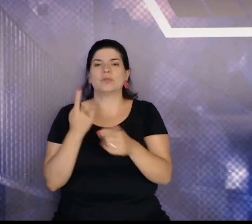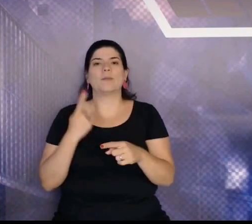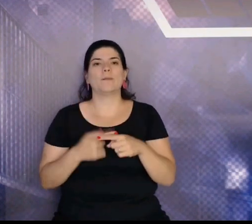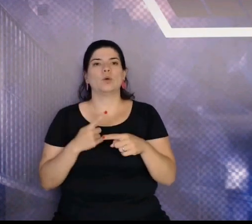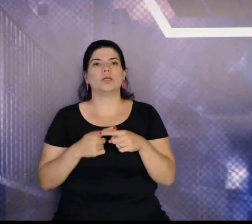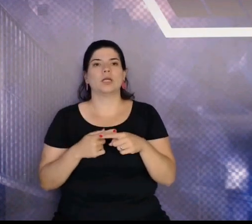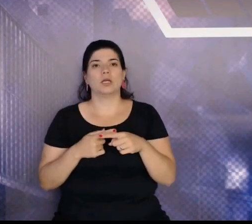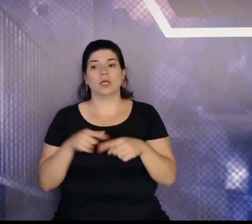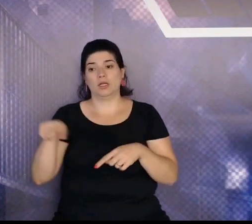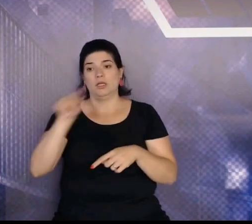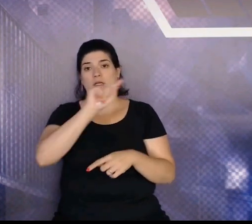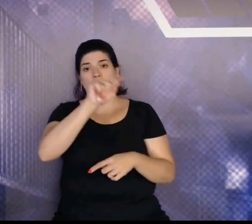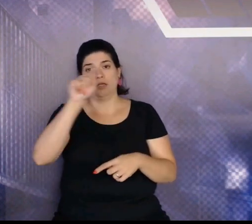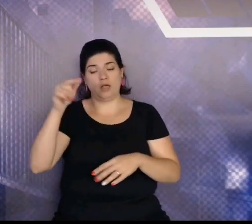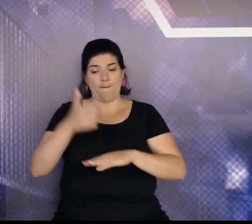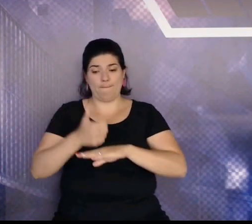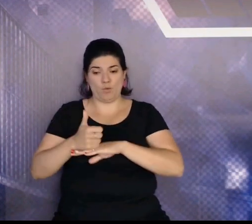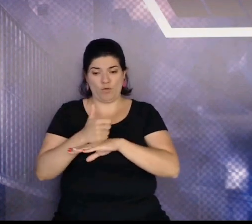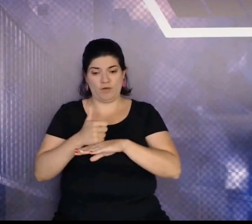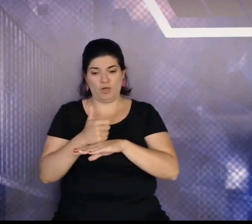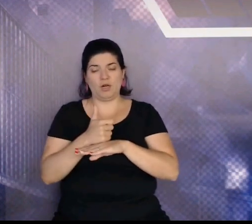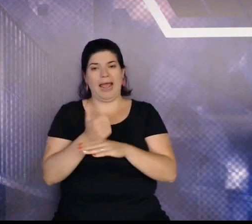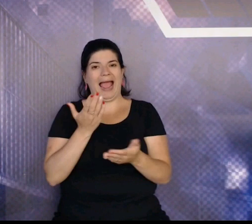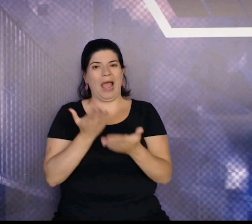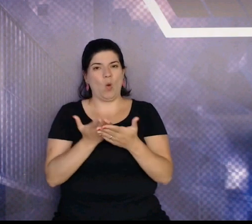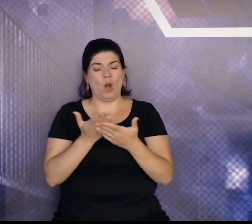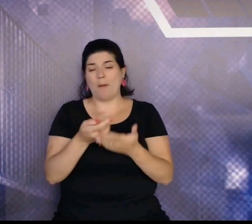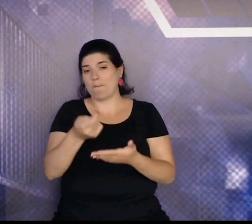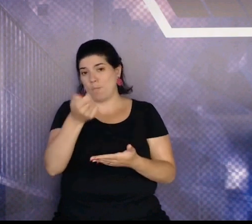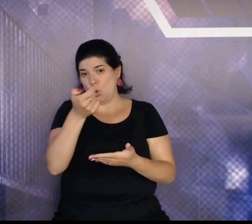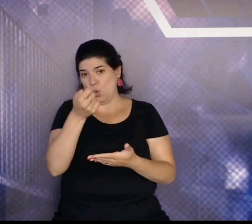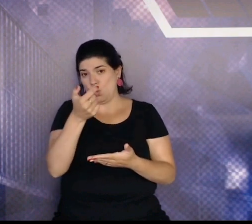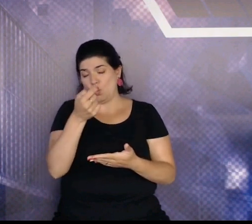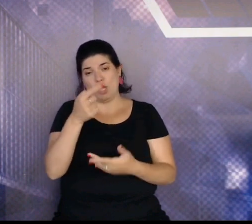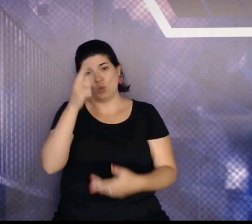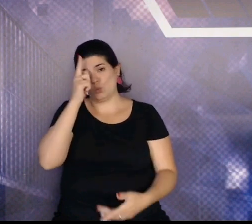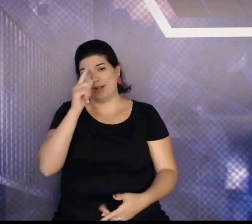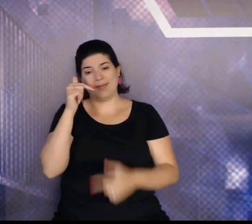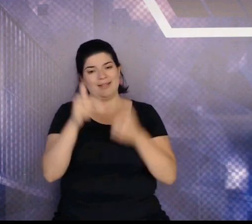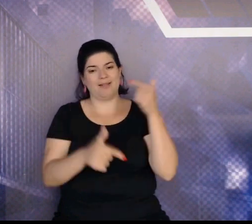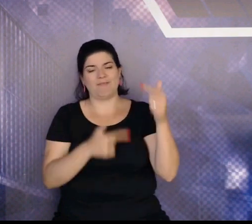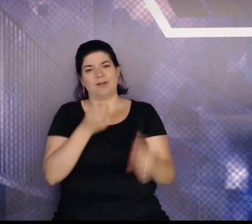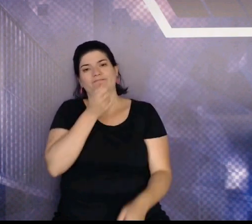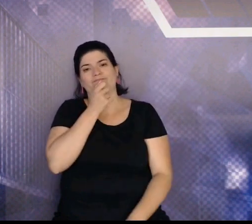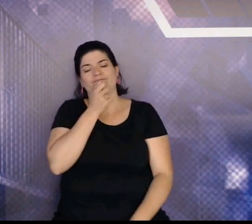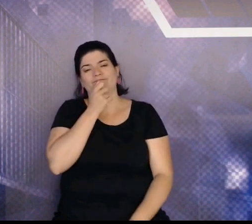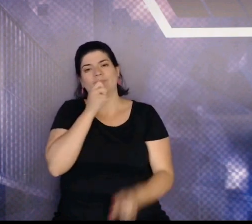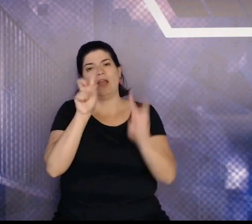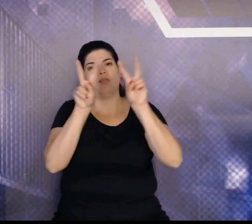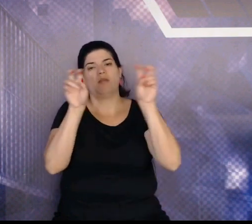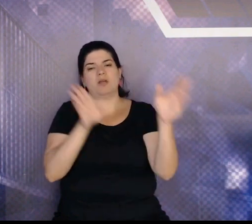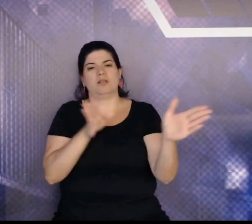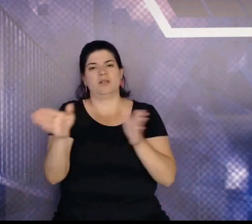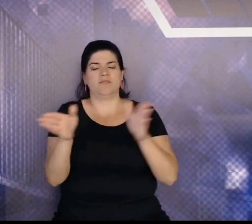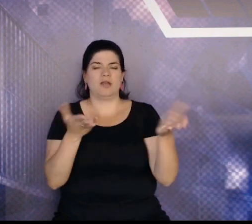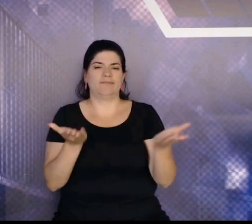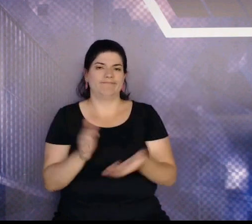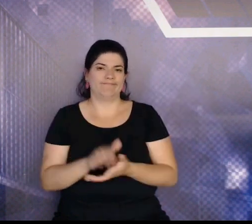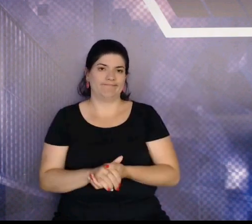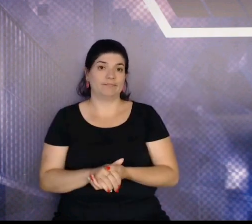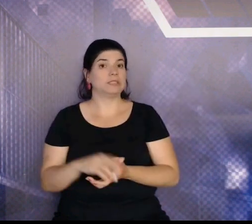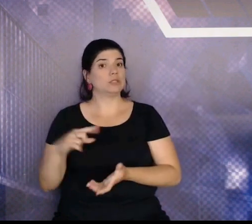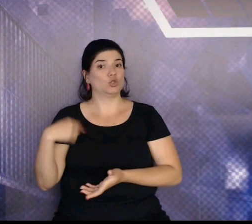próprios profissionais, mesmo nas poucas aulas que a gente tem, eles não sabem trabalhar ainda com o tema de acessibilidade. Então é um papel